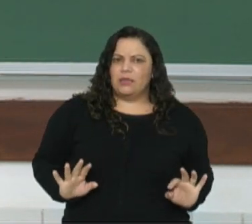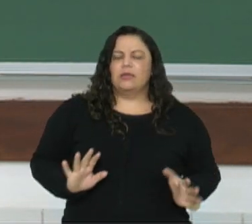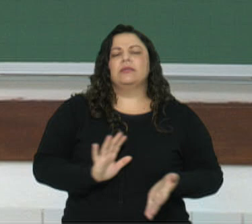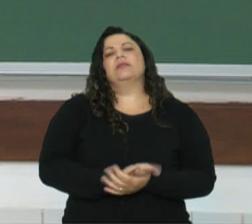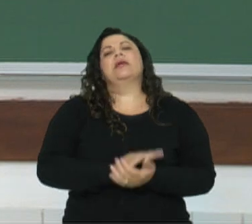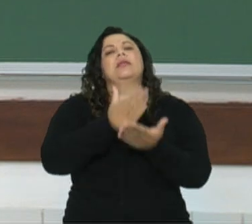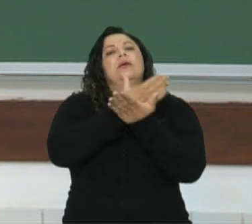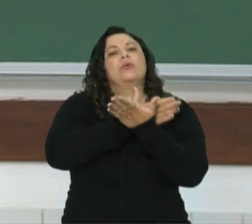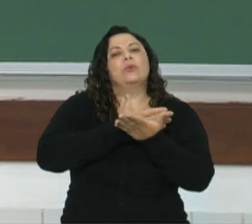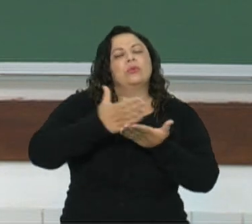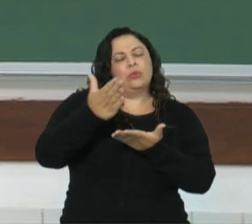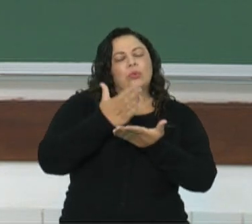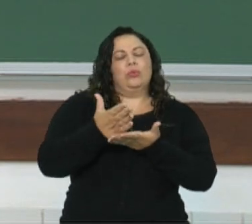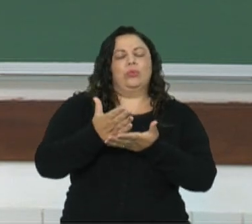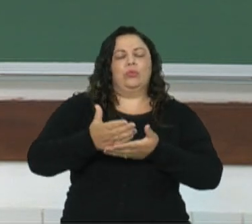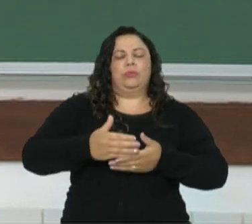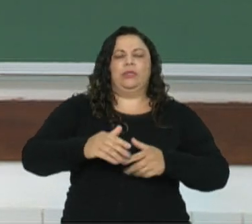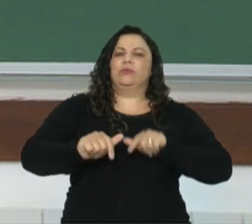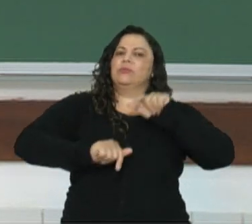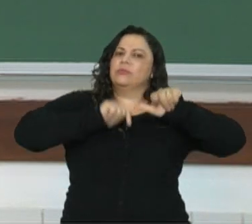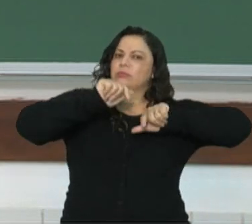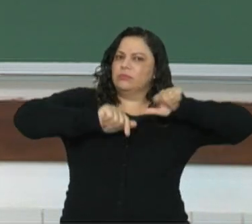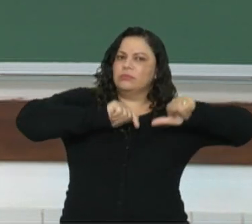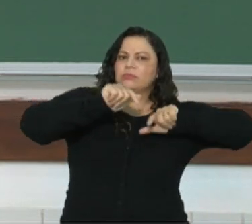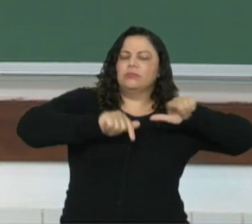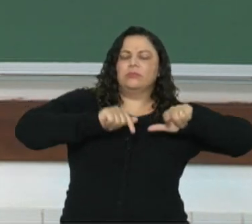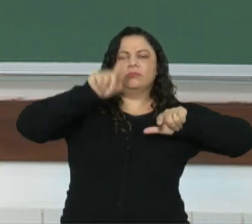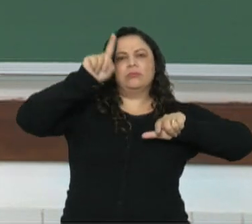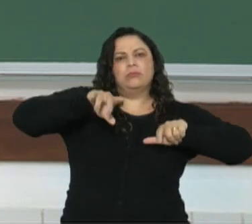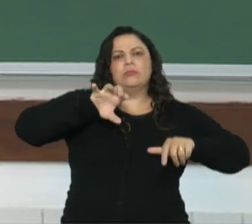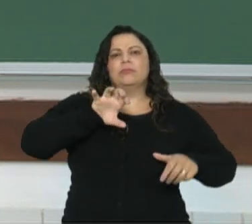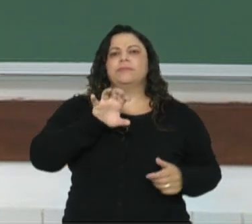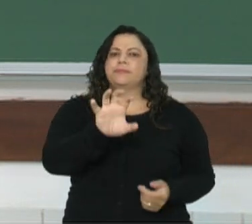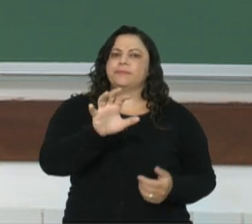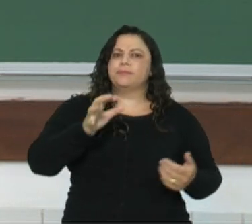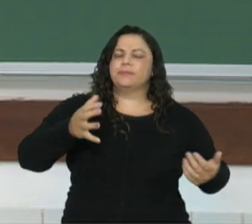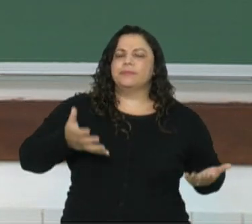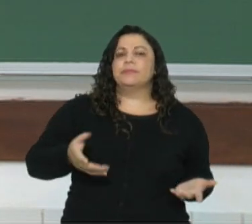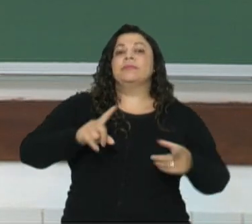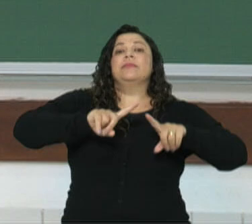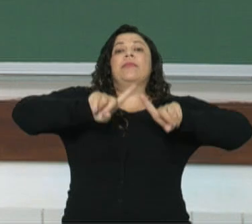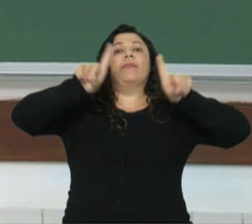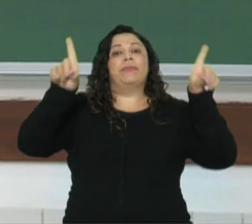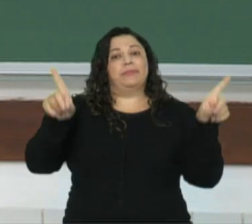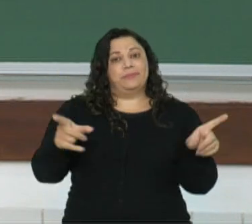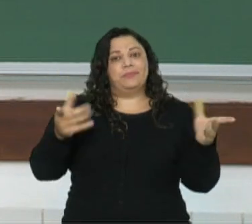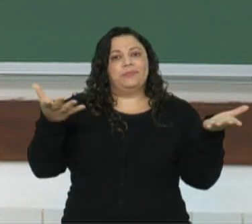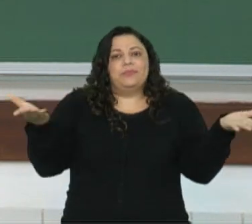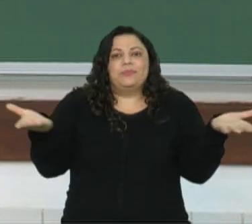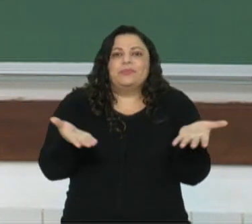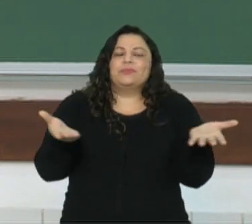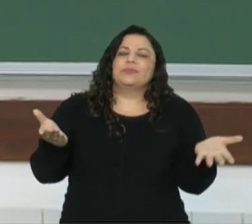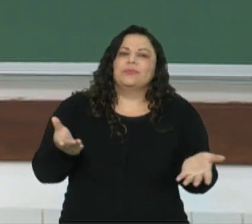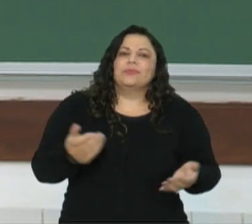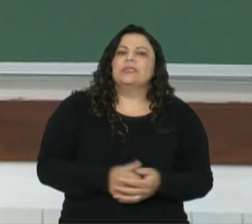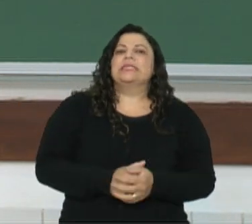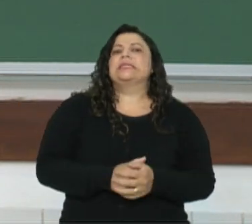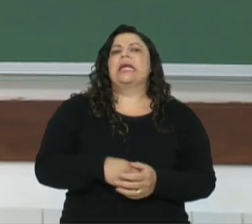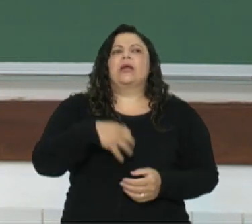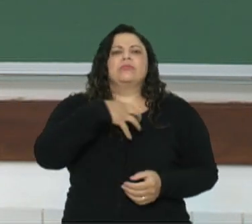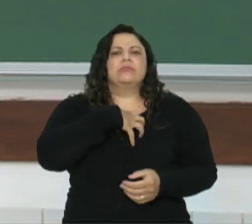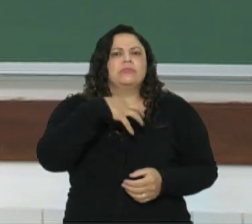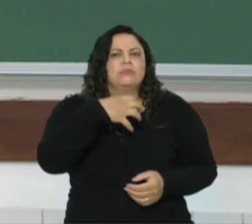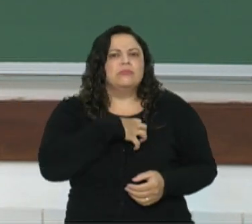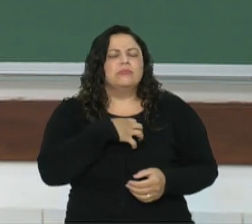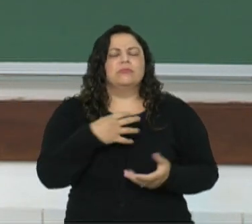no começo da carreira dele, estava dessa maneira. Porém, ao estar dessa maneira como um